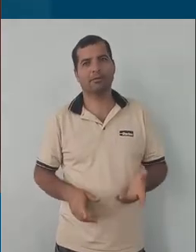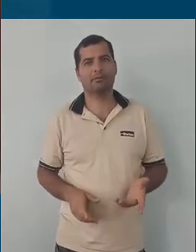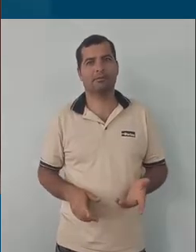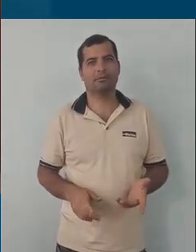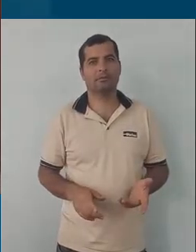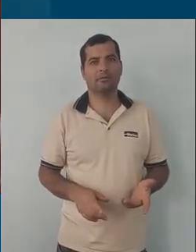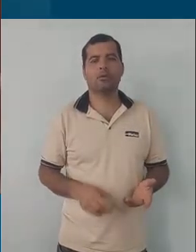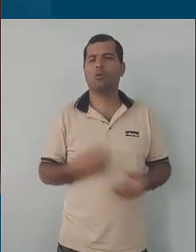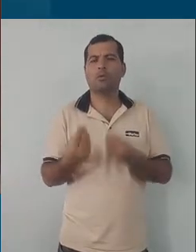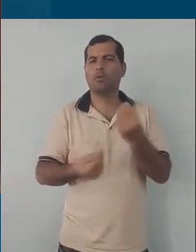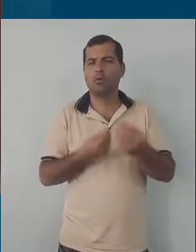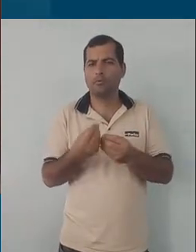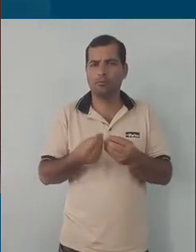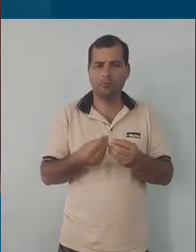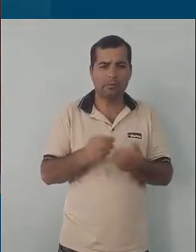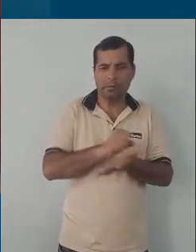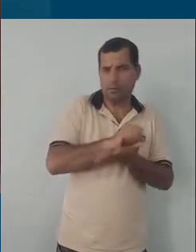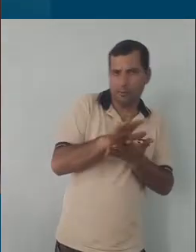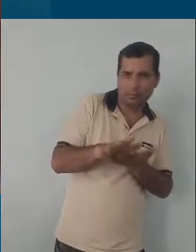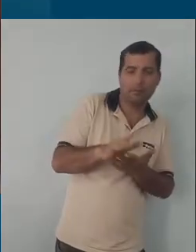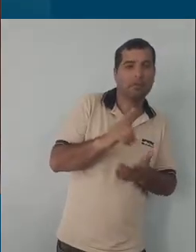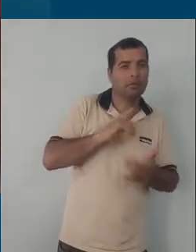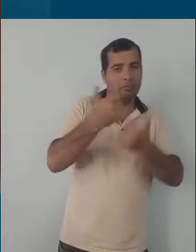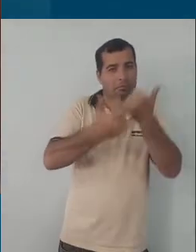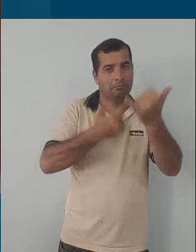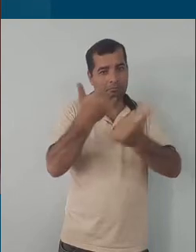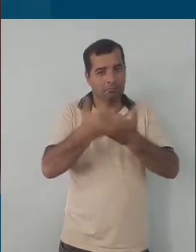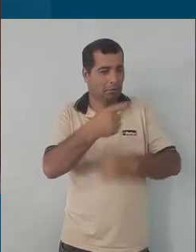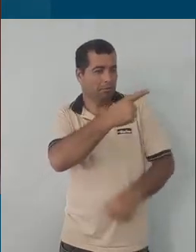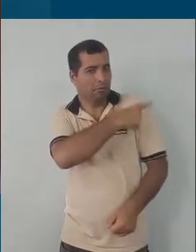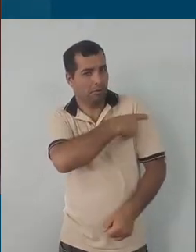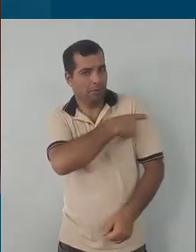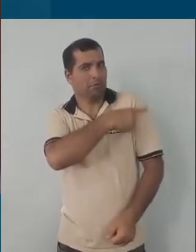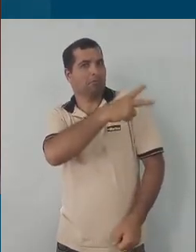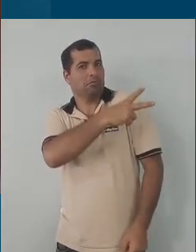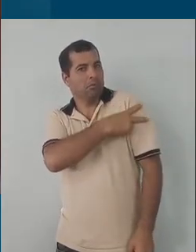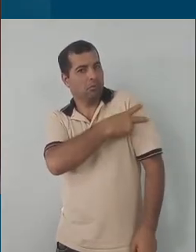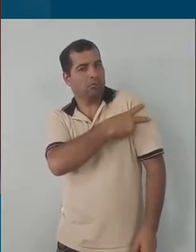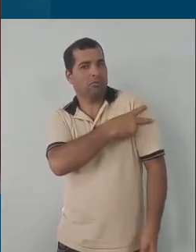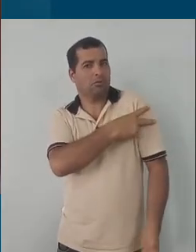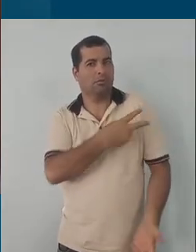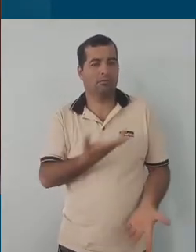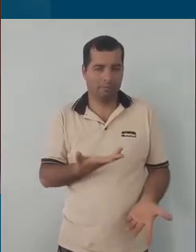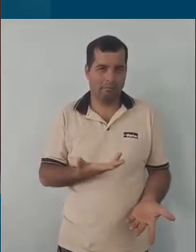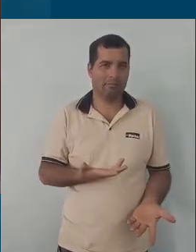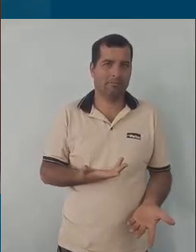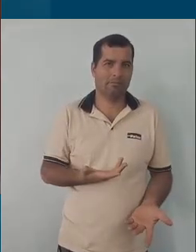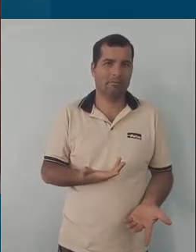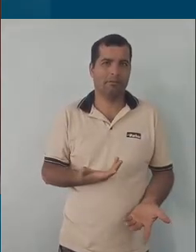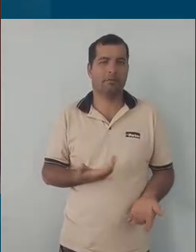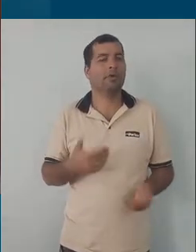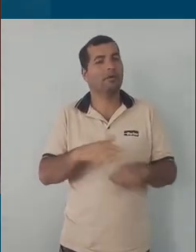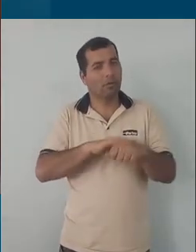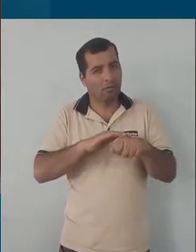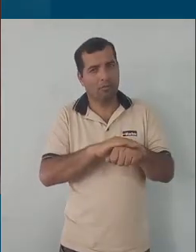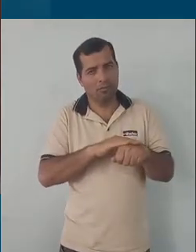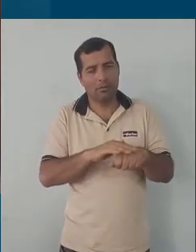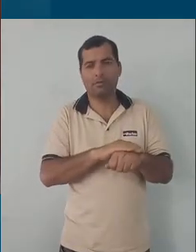as atividades lúdicas aqui no primeiro ano ou no segundo ano? Então, acho que, sim, essas conversas